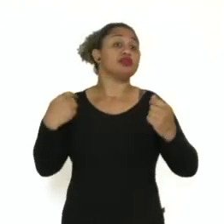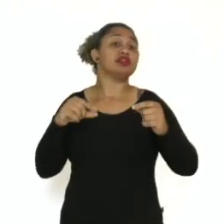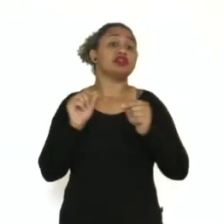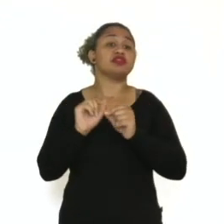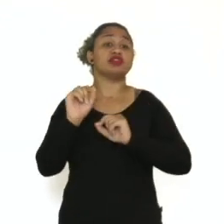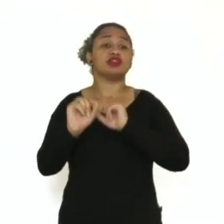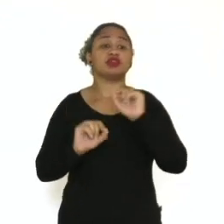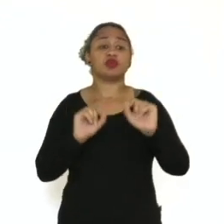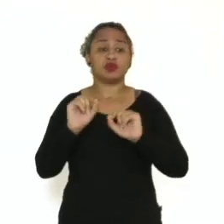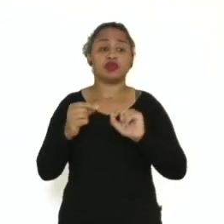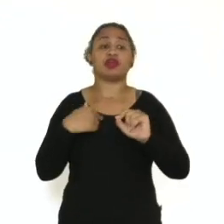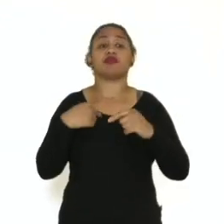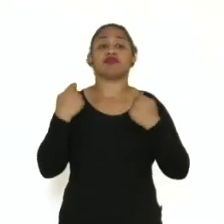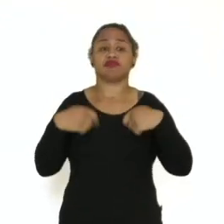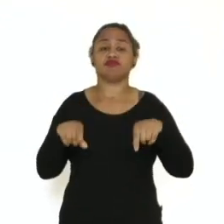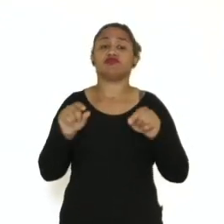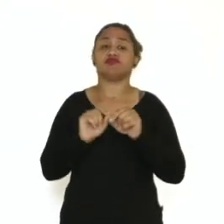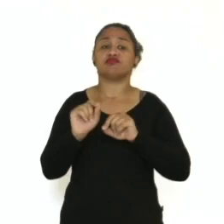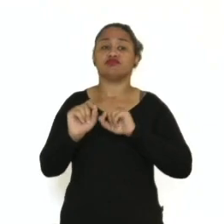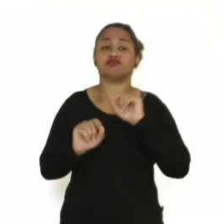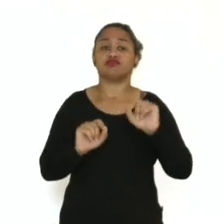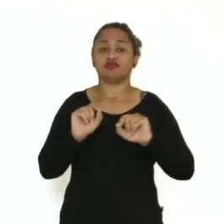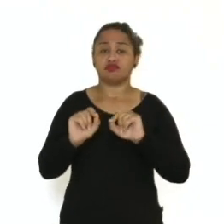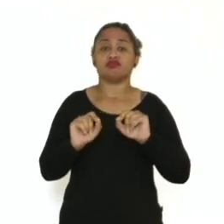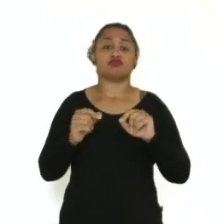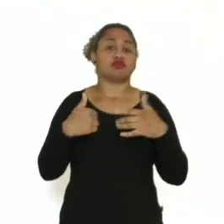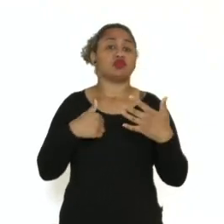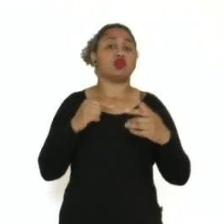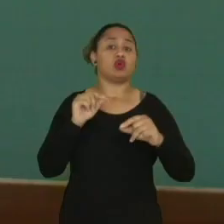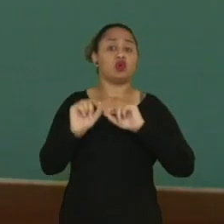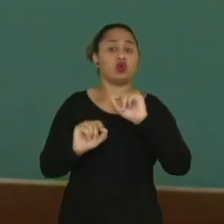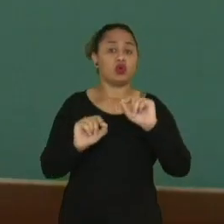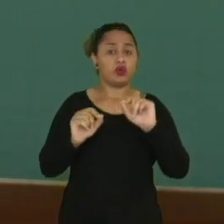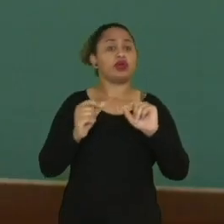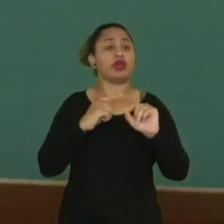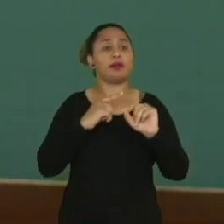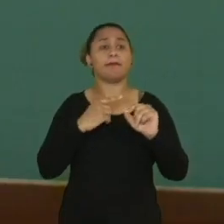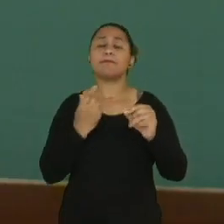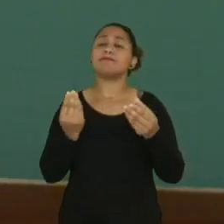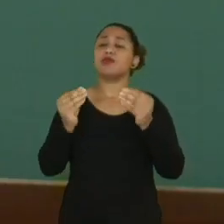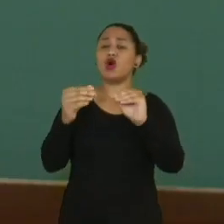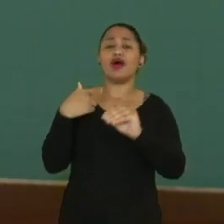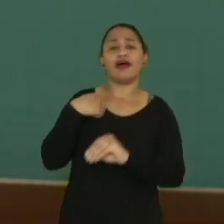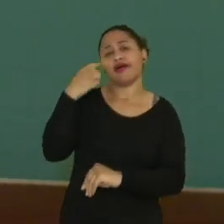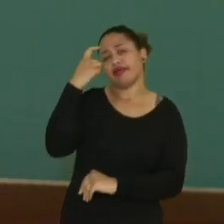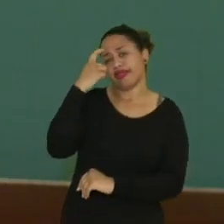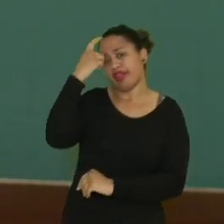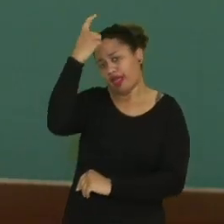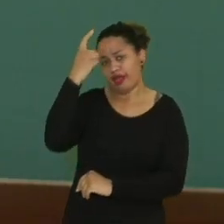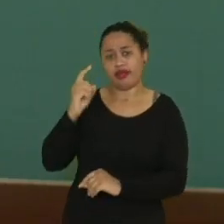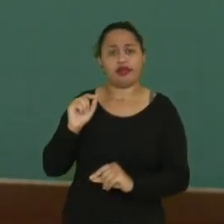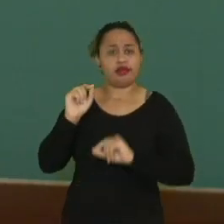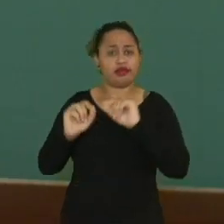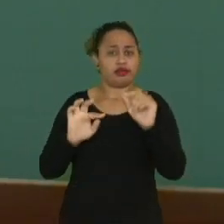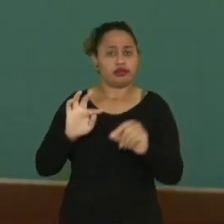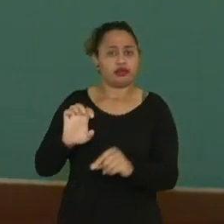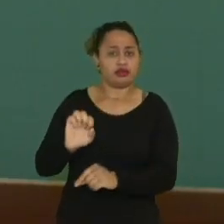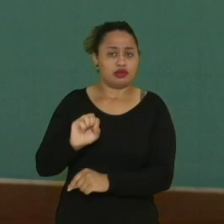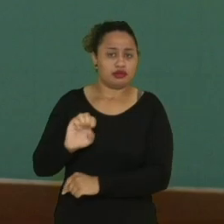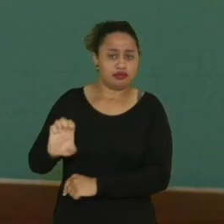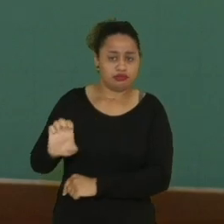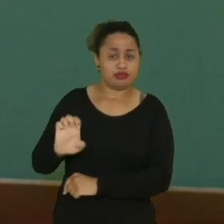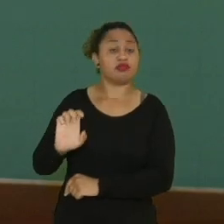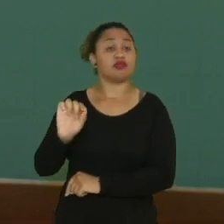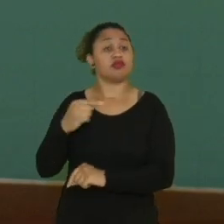fazer? Exatamente, colocar a tese, ou seja, como